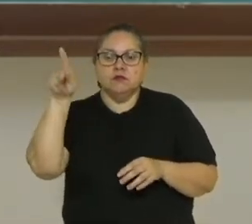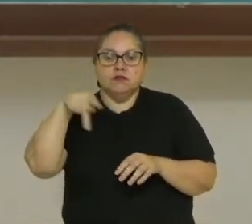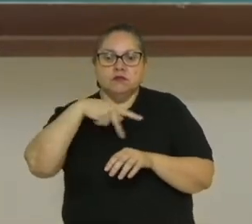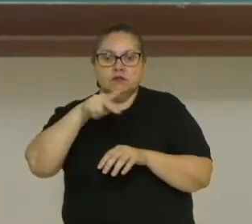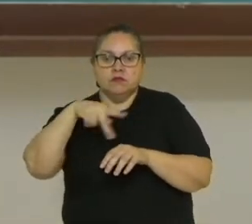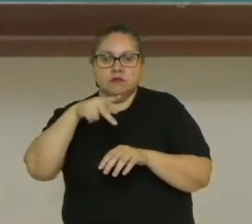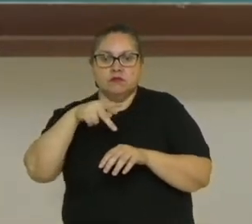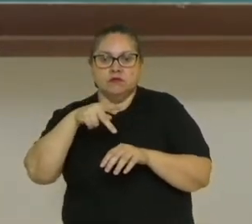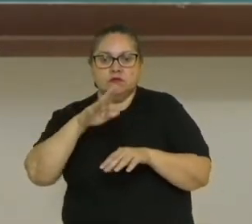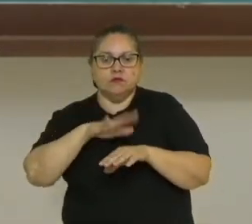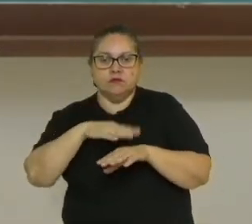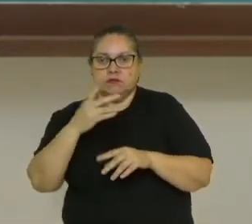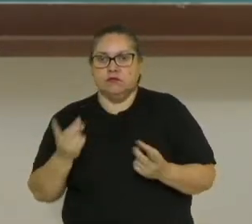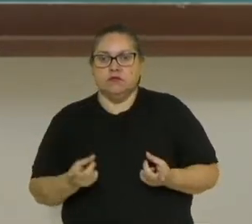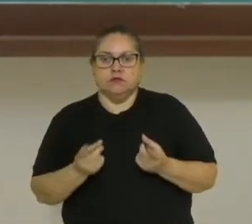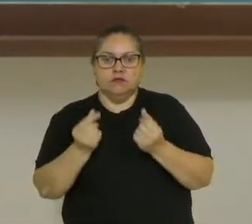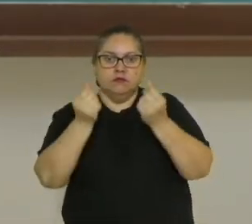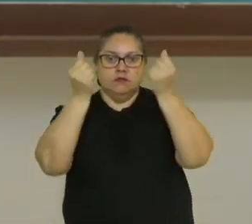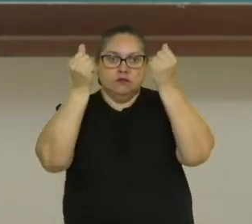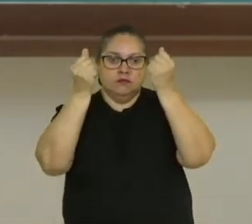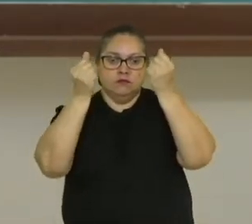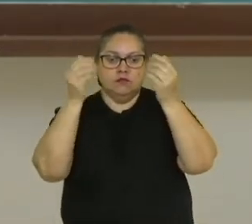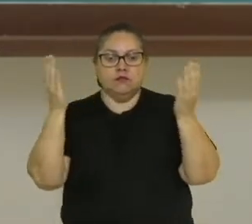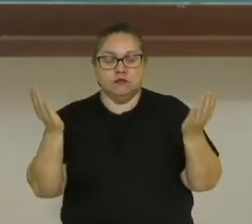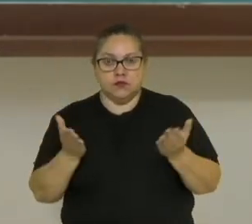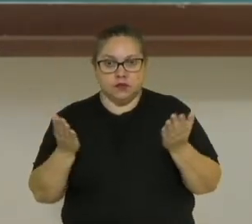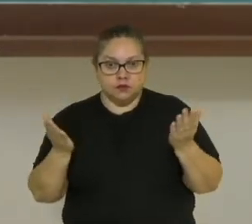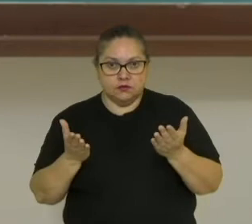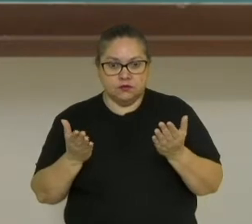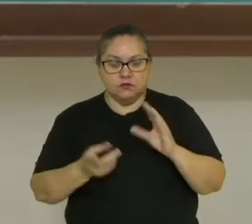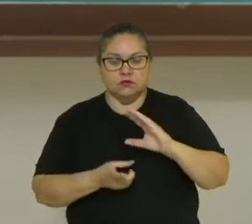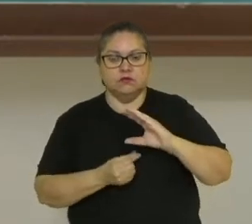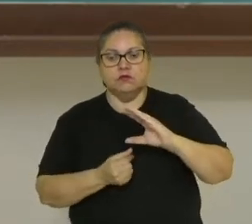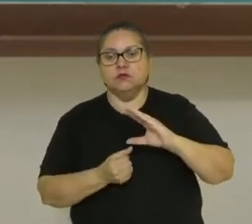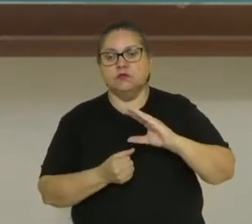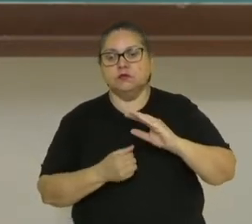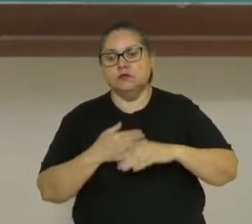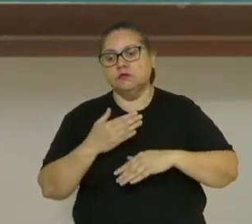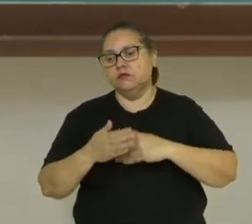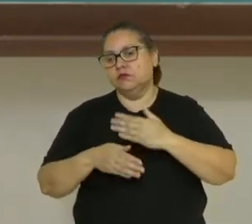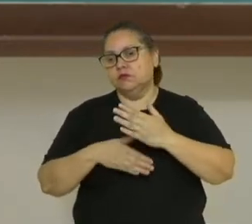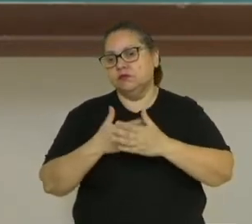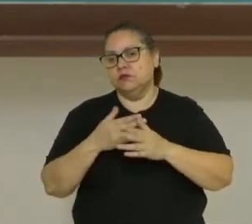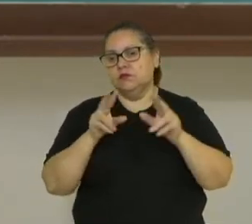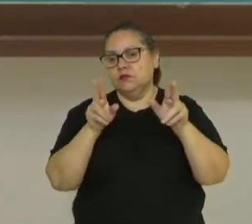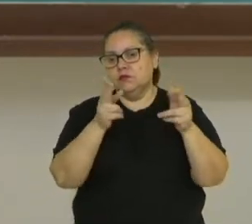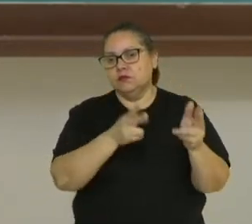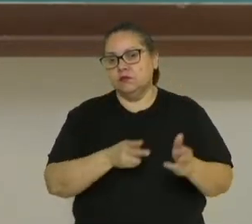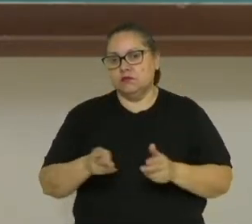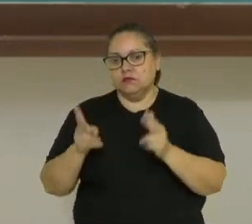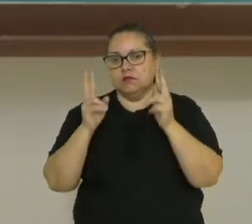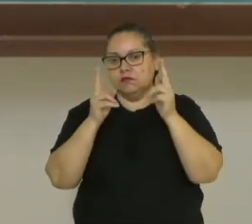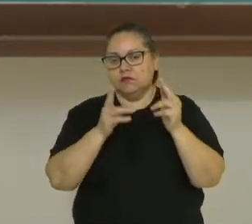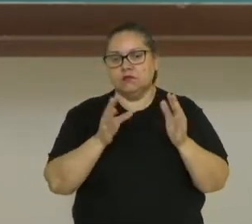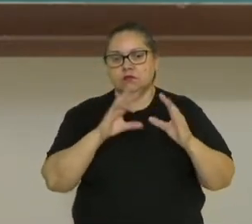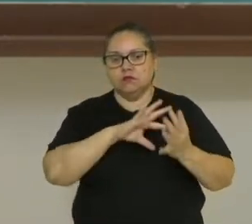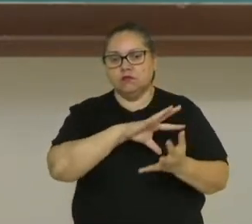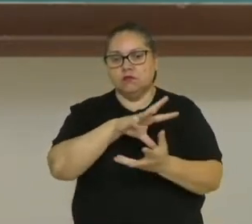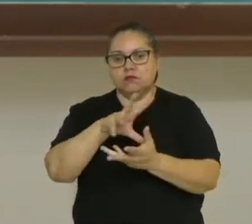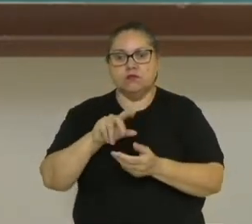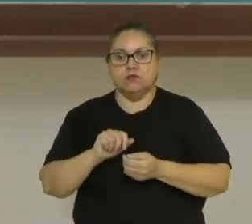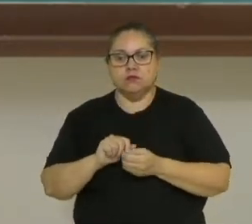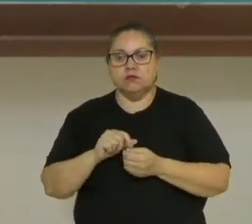já mais ricos. Ainda na atualidade, o capitalismo não se desenvolve por igual no mundo inteiro. Ainda